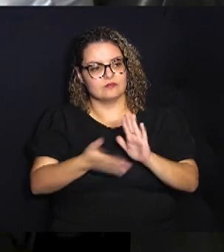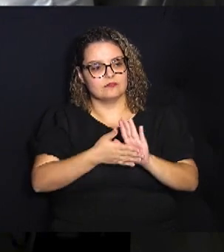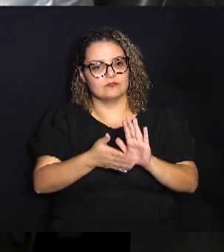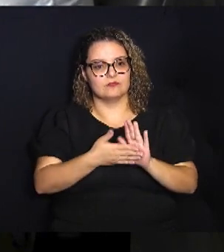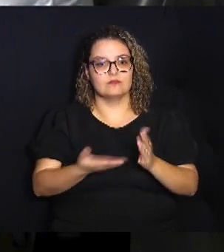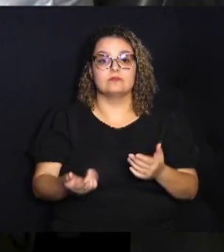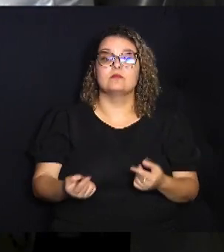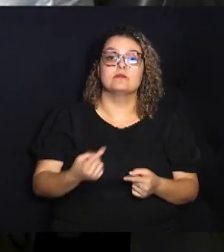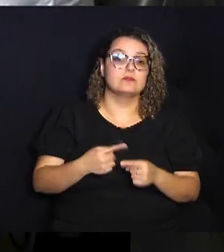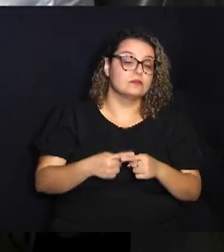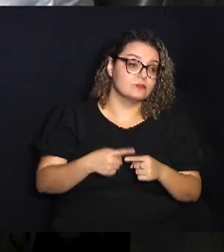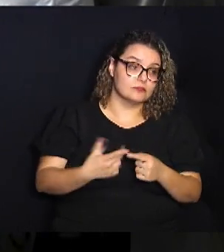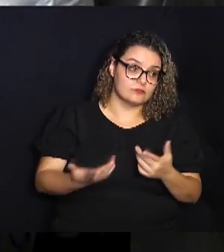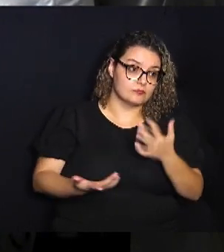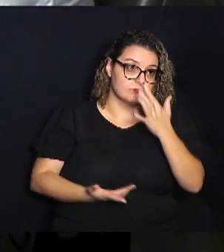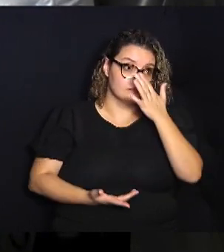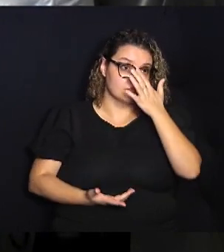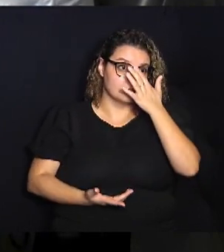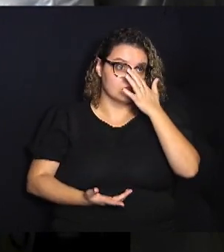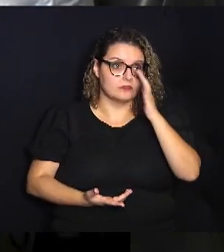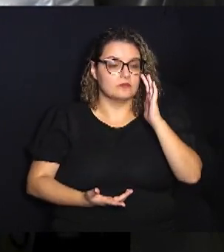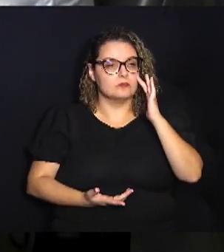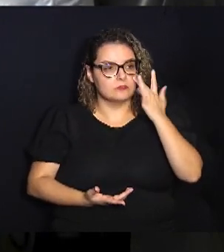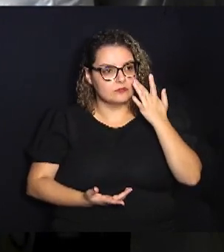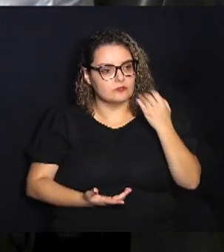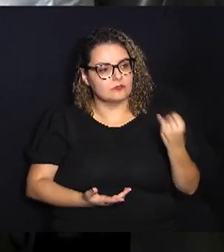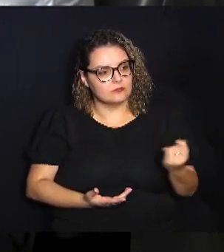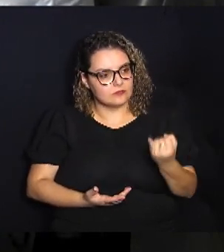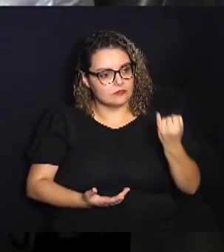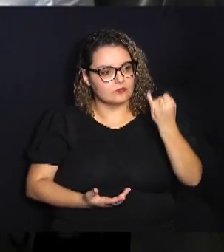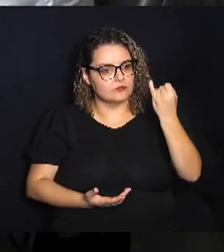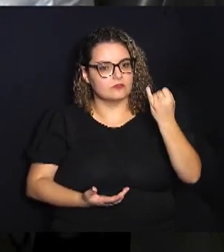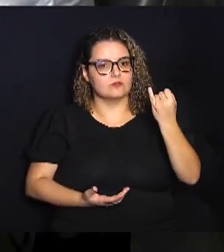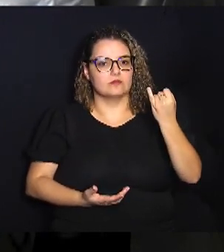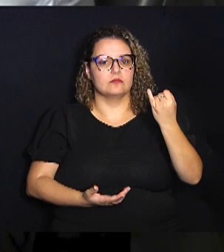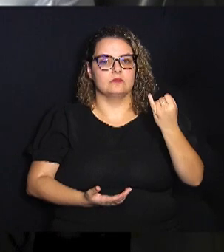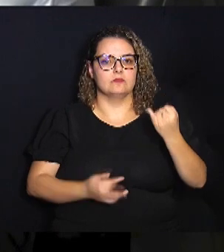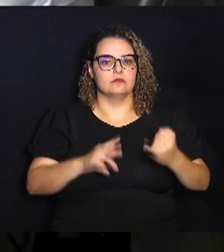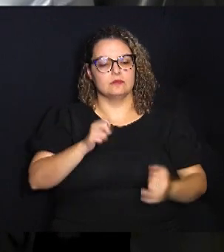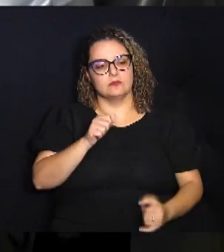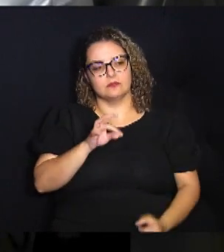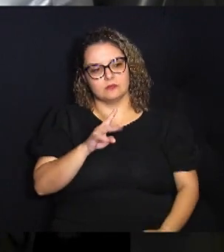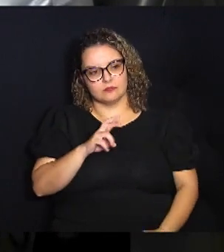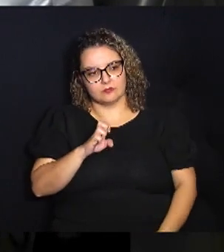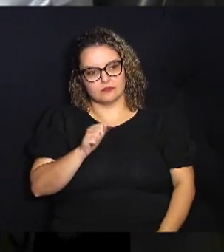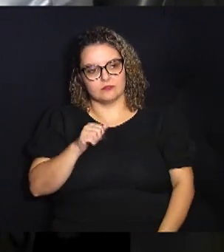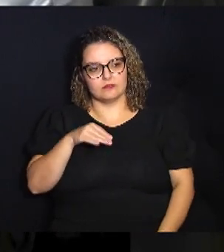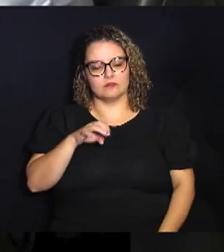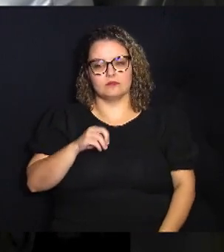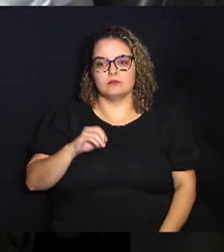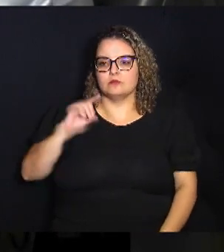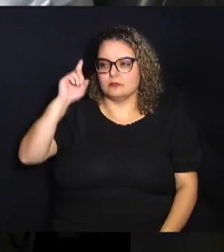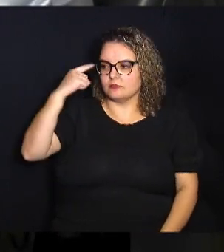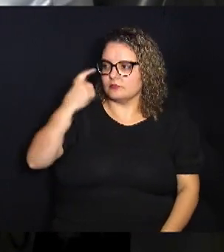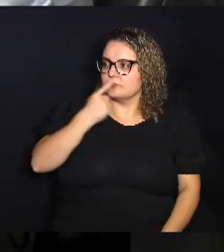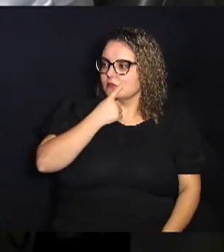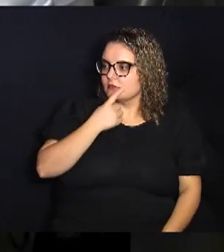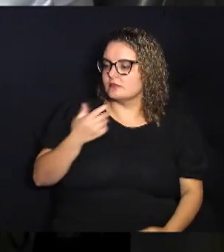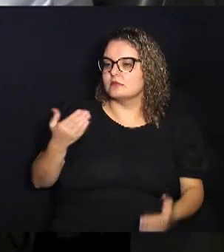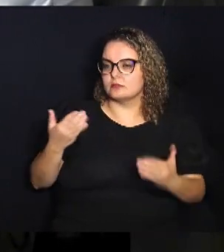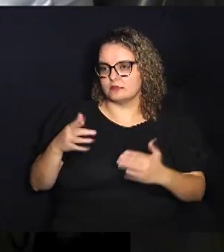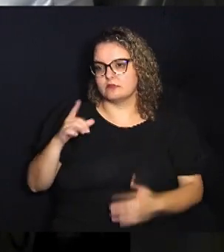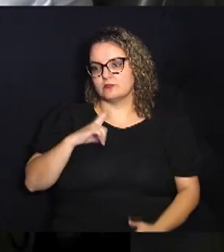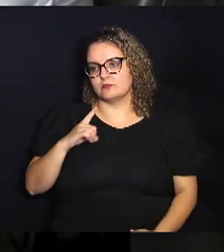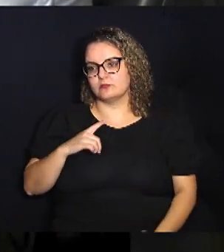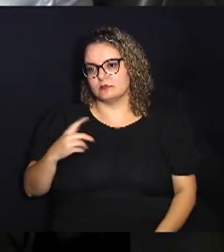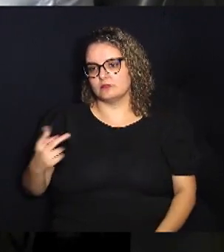por que o senhor acha importante que as pessoas tenham essa questão do rastreamento? Mirla, hoje o que a gente tem mais